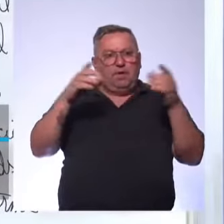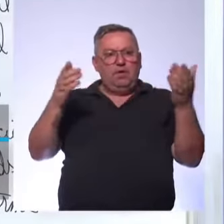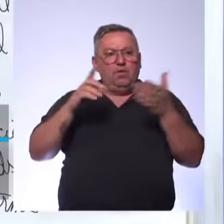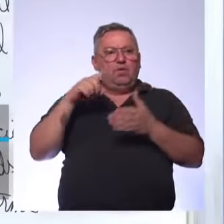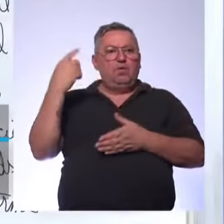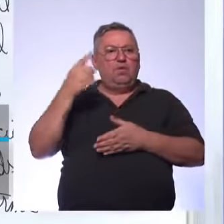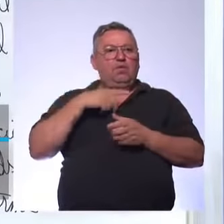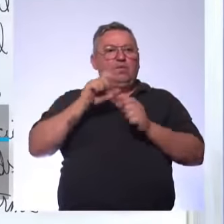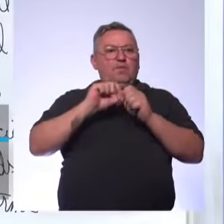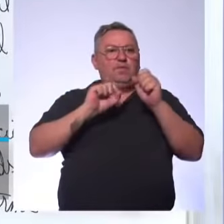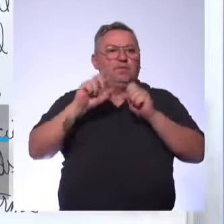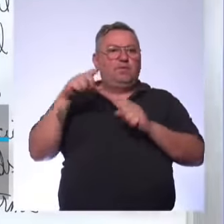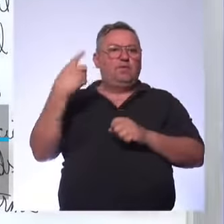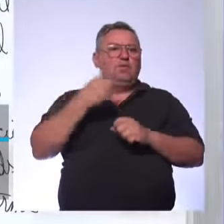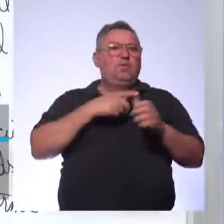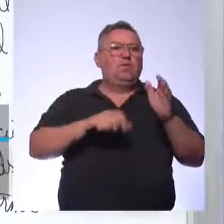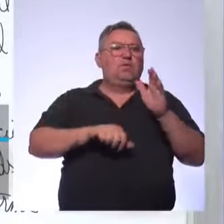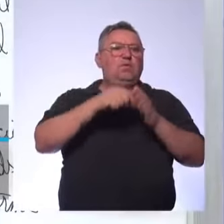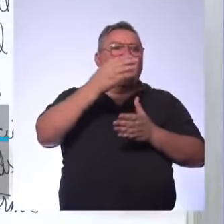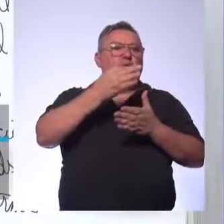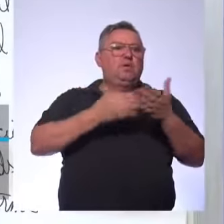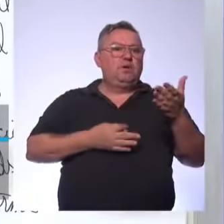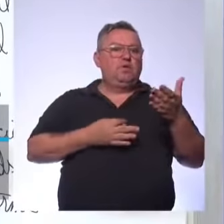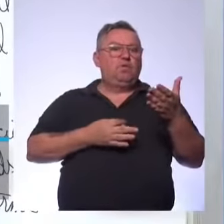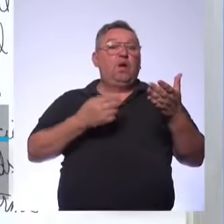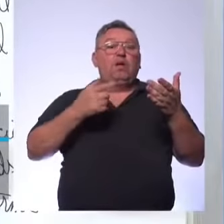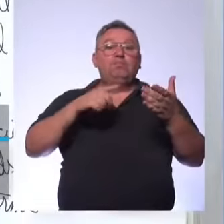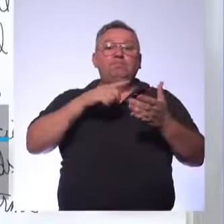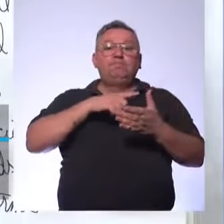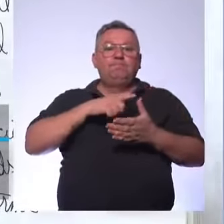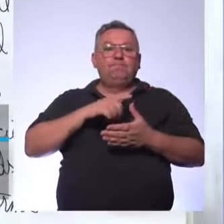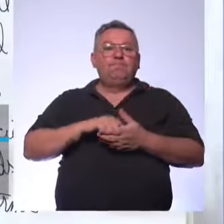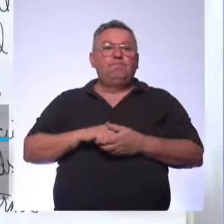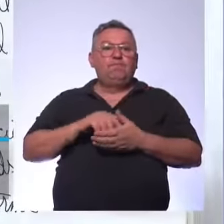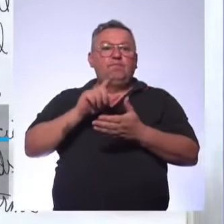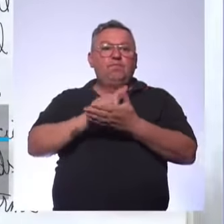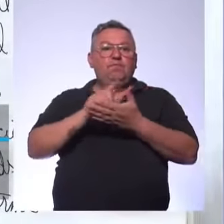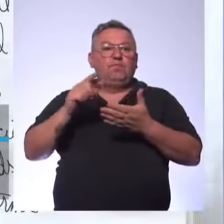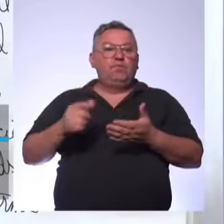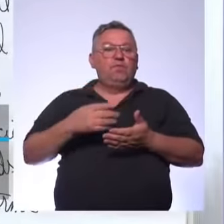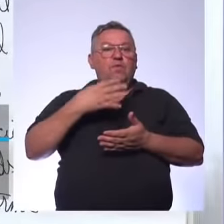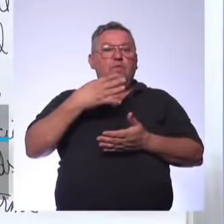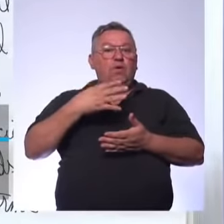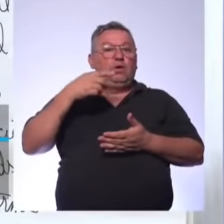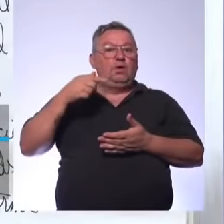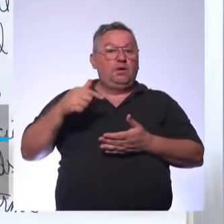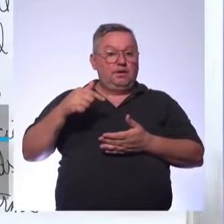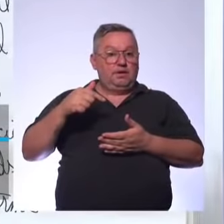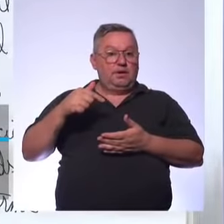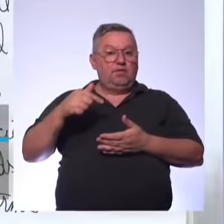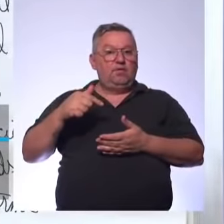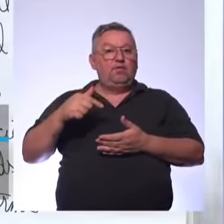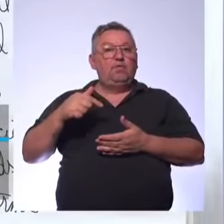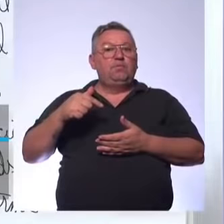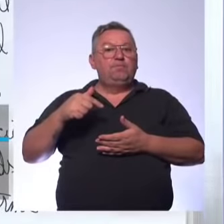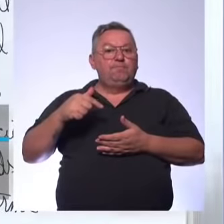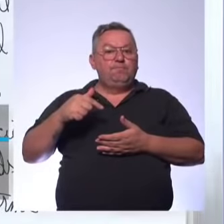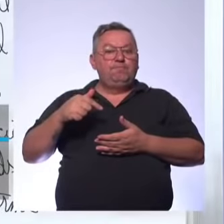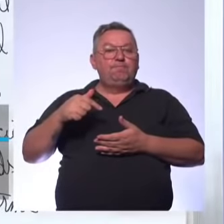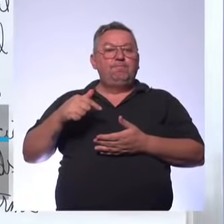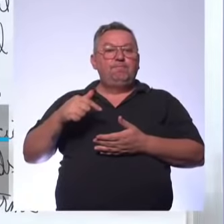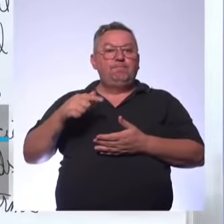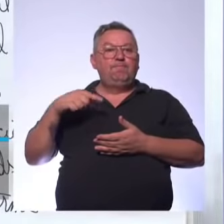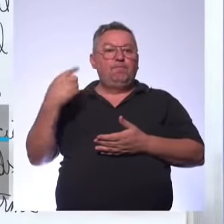nós vamos para o nosso primeiro texto. Aonde ele está? Page 47, está na página 47